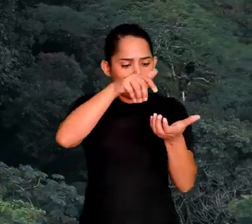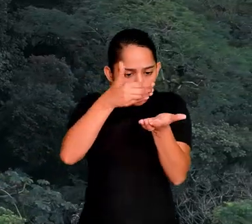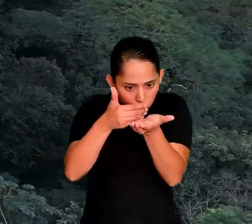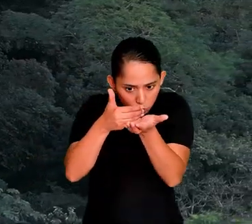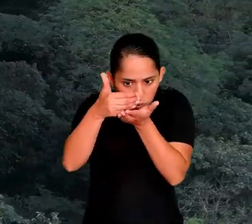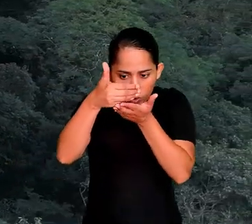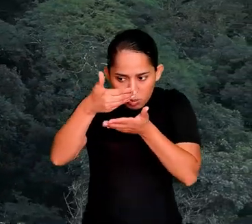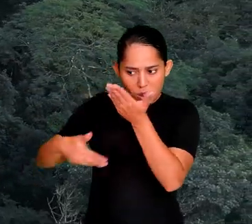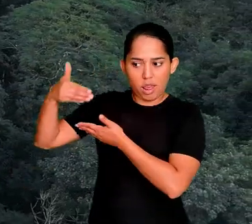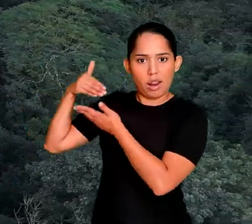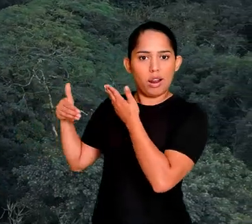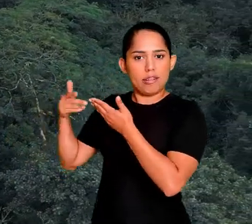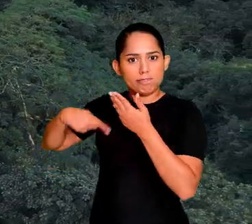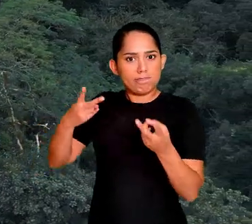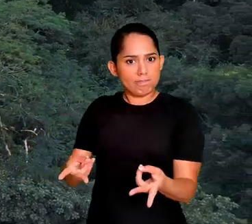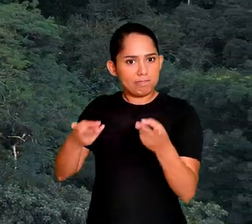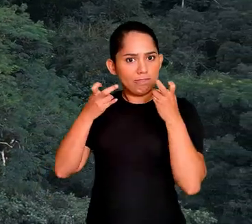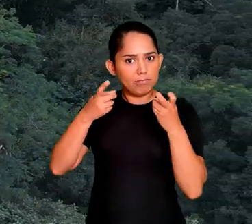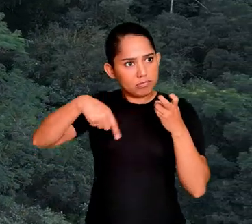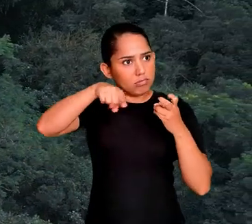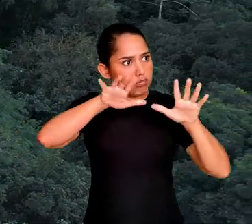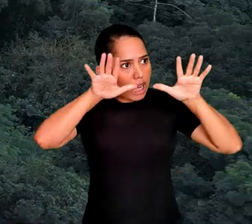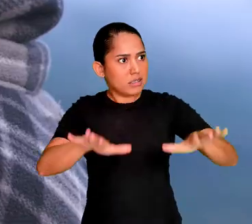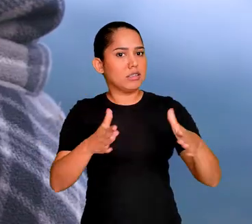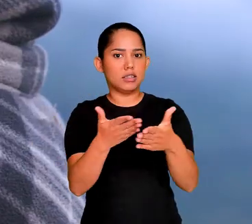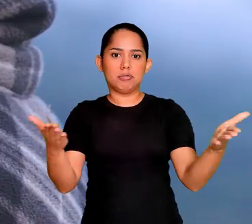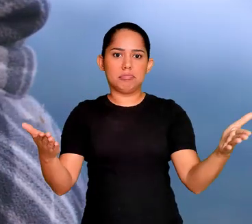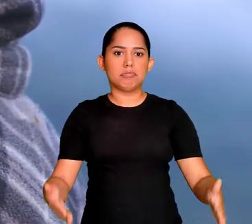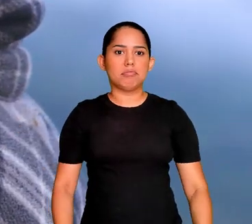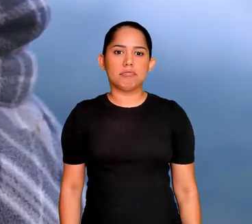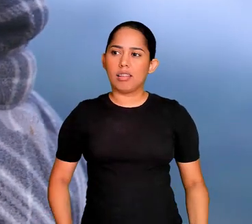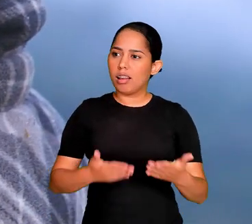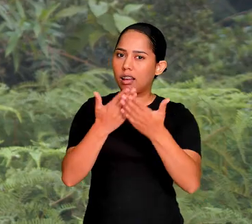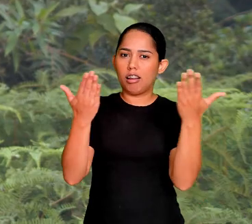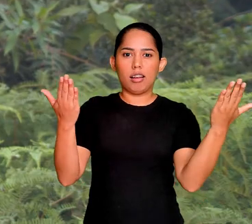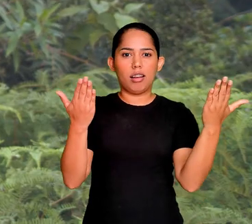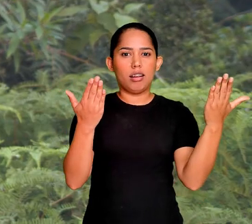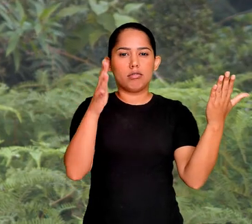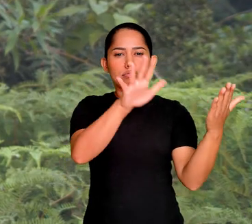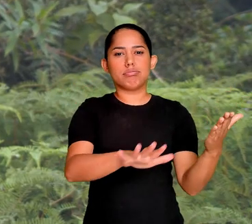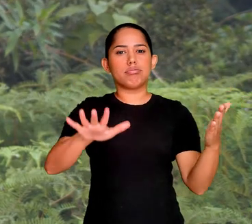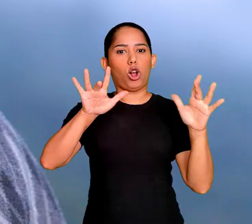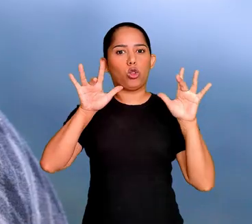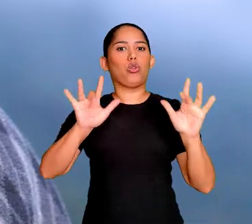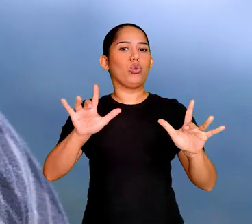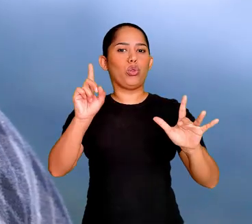Desde que o mundo é mundo, desde que a gente pode observar, isso aqui está assim. Essa